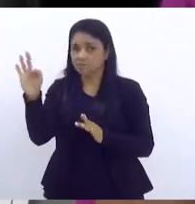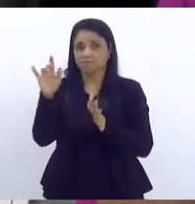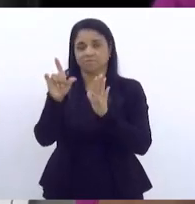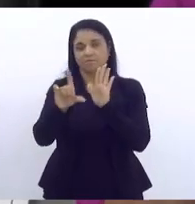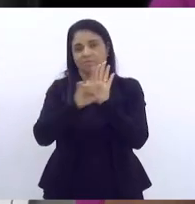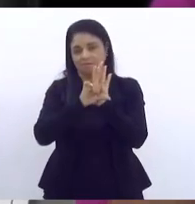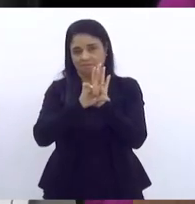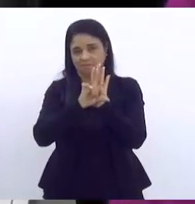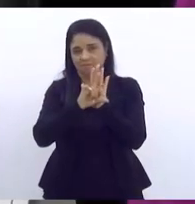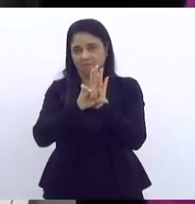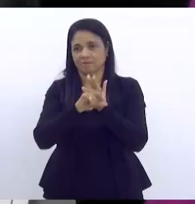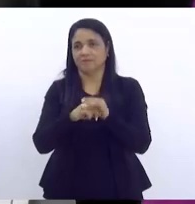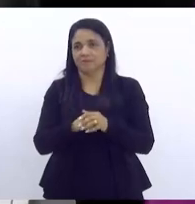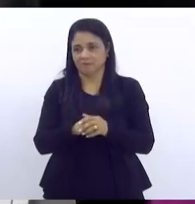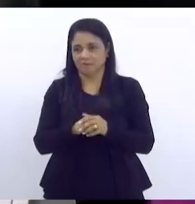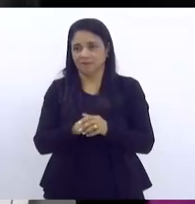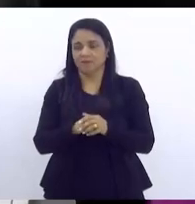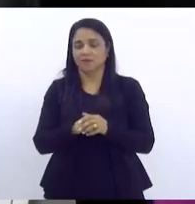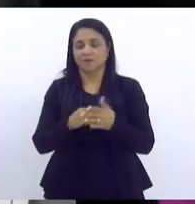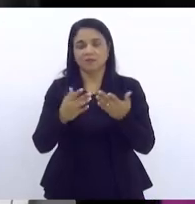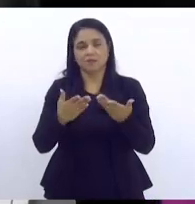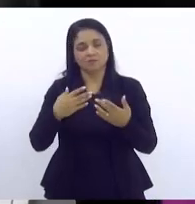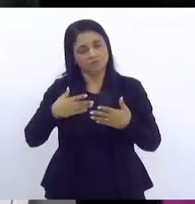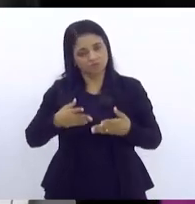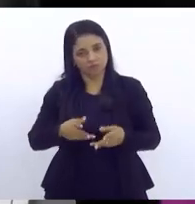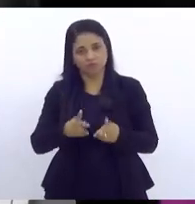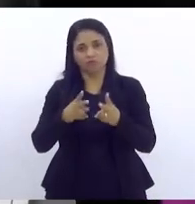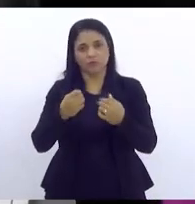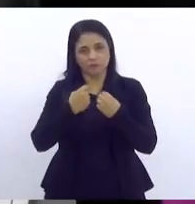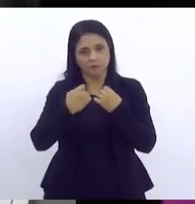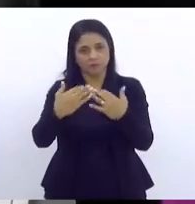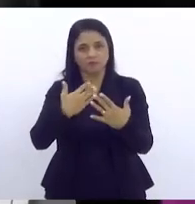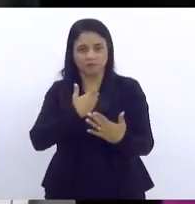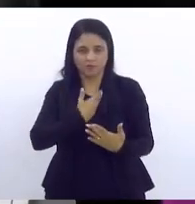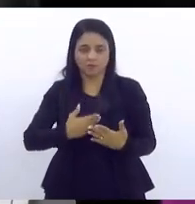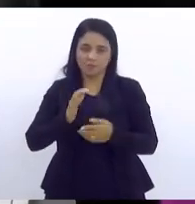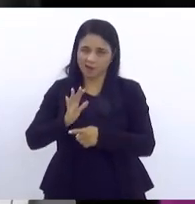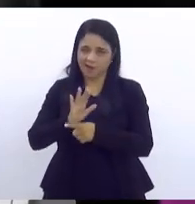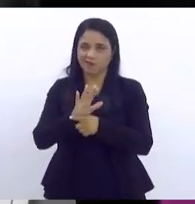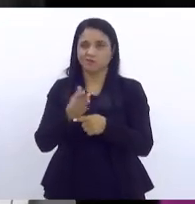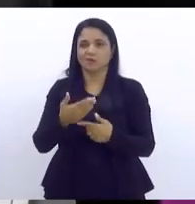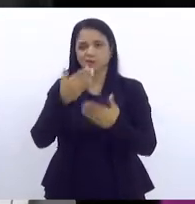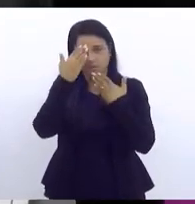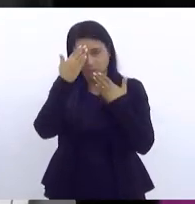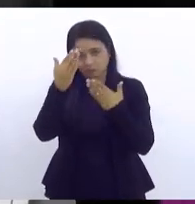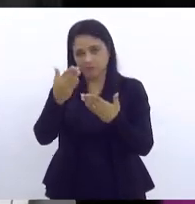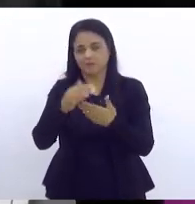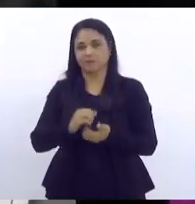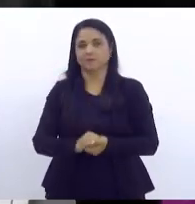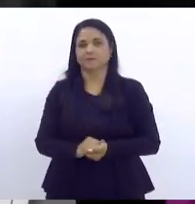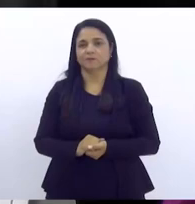isso eu continuo à disposição aqui ao longo de toda a audiência para contribuir obrigado